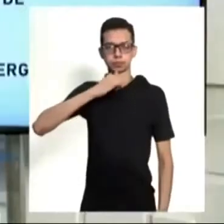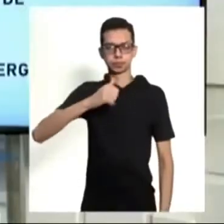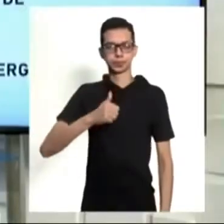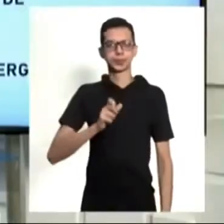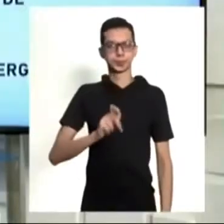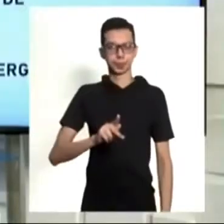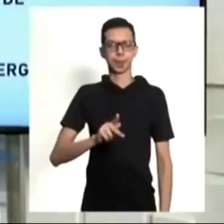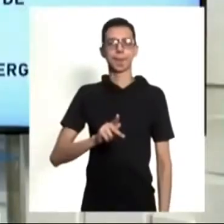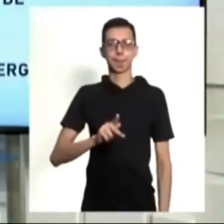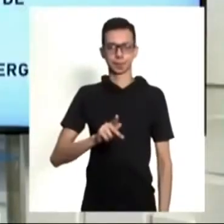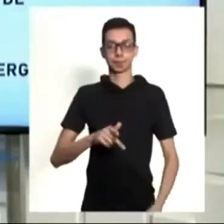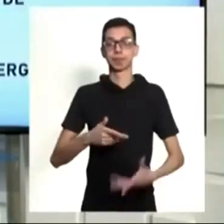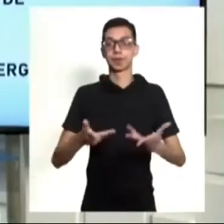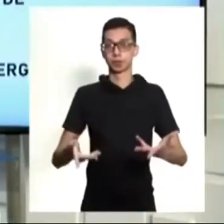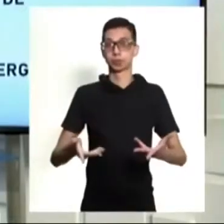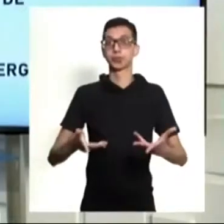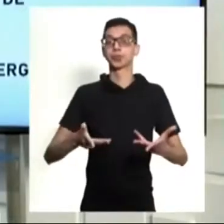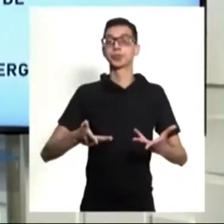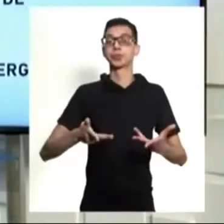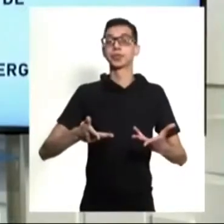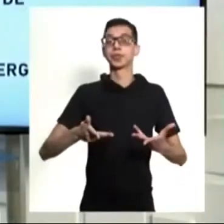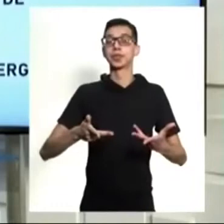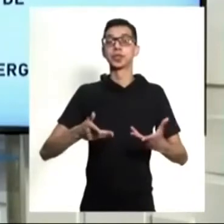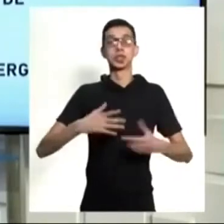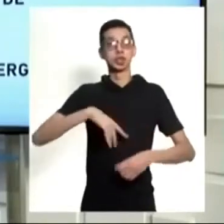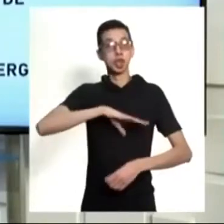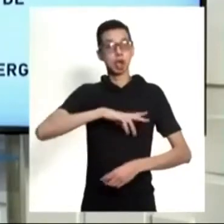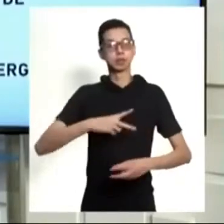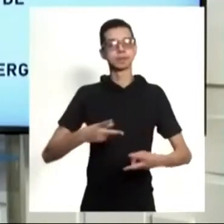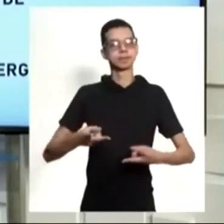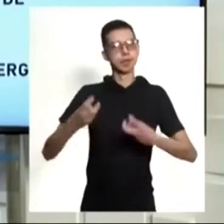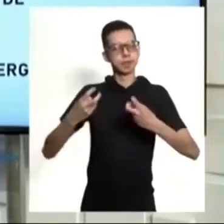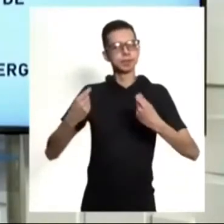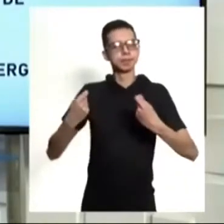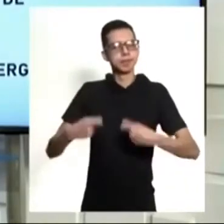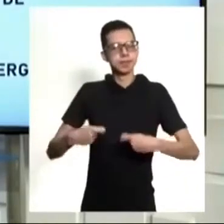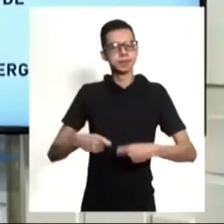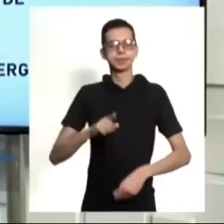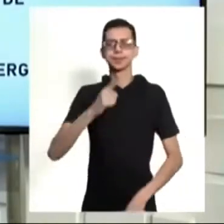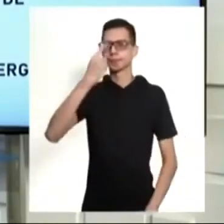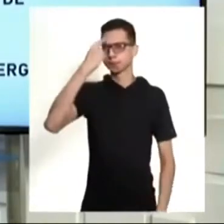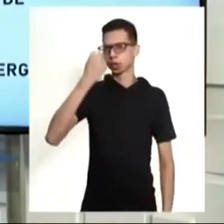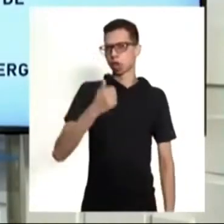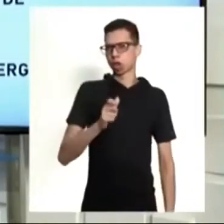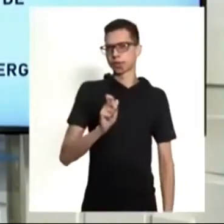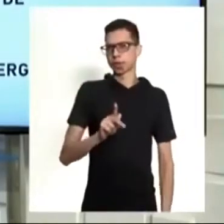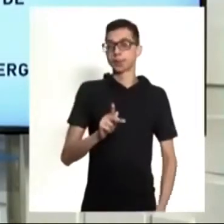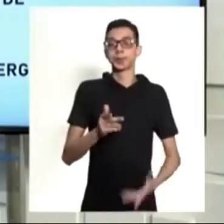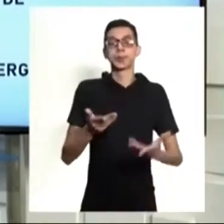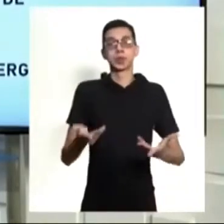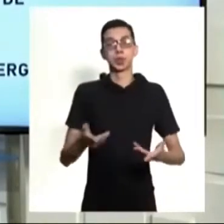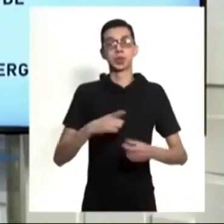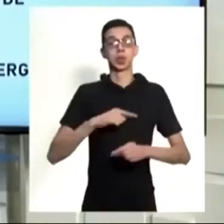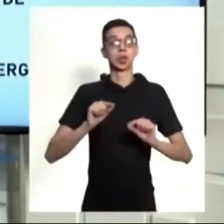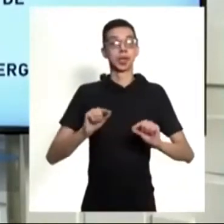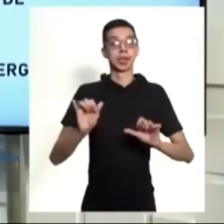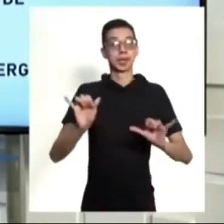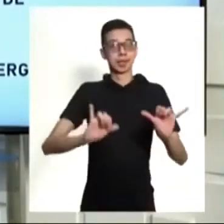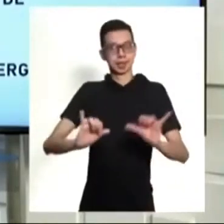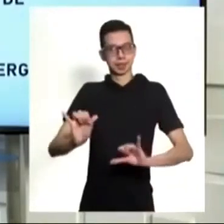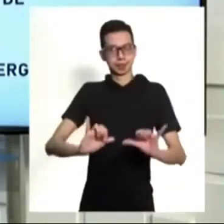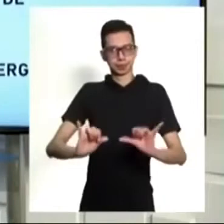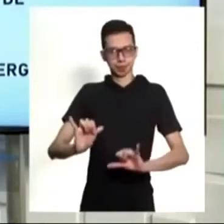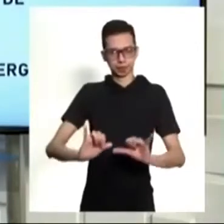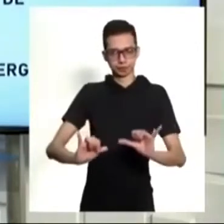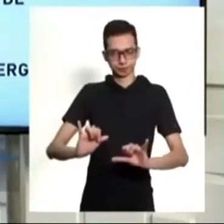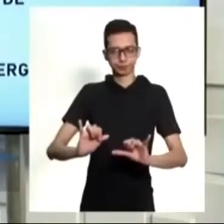uma habilidade que a gente tem que perceber isso. Você fala, beleza. Então, eu faço uma reação química, a partir de